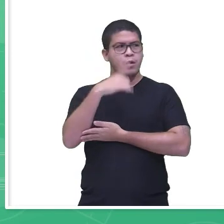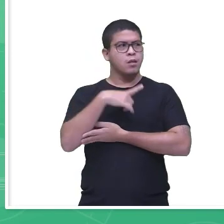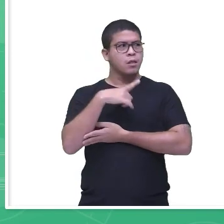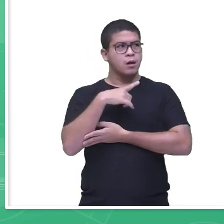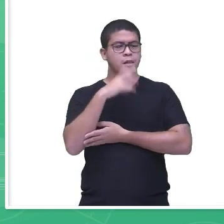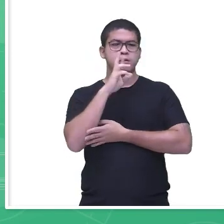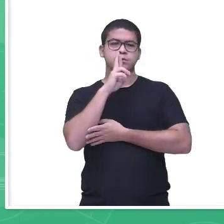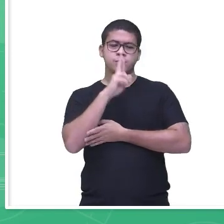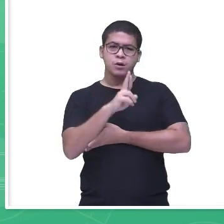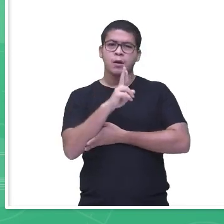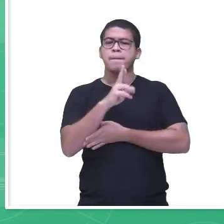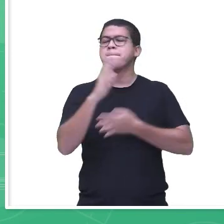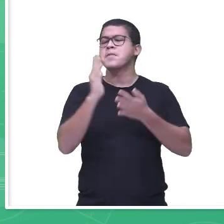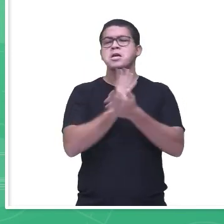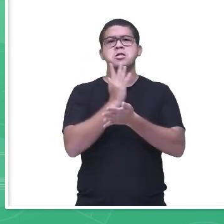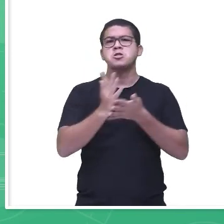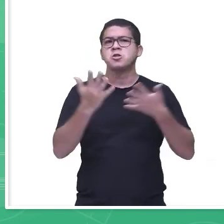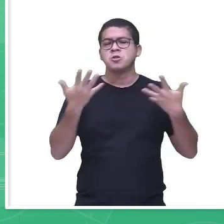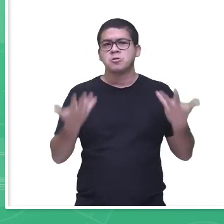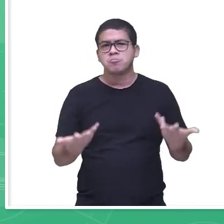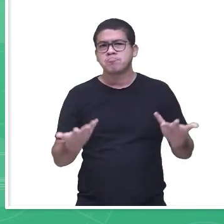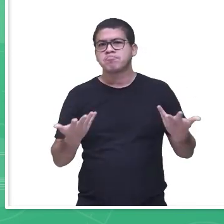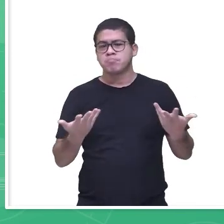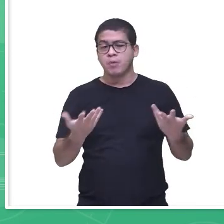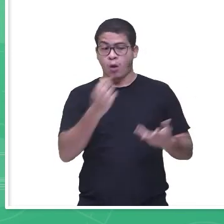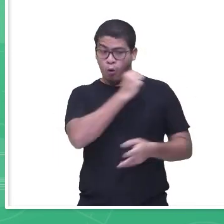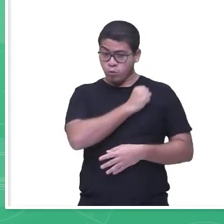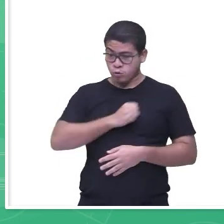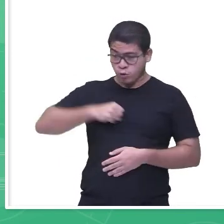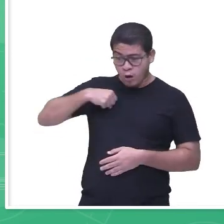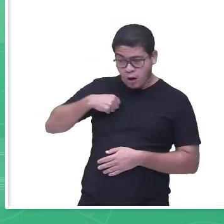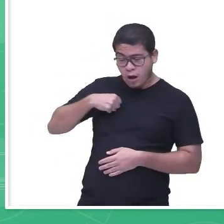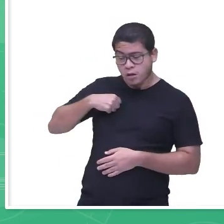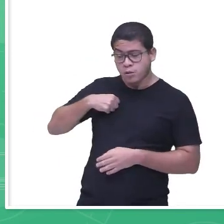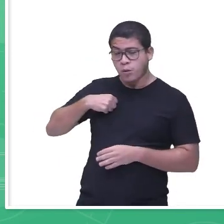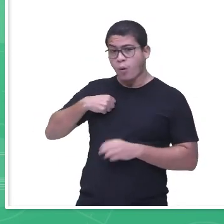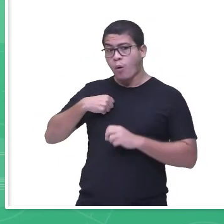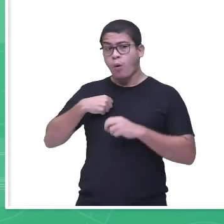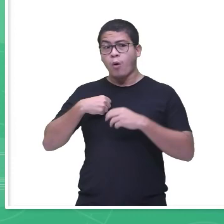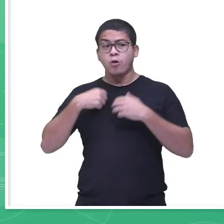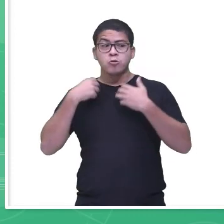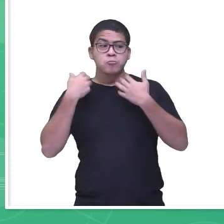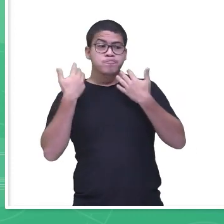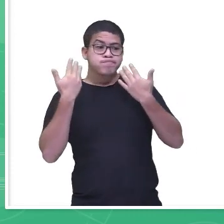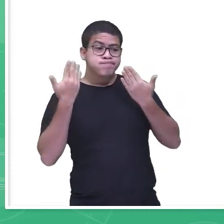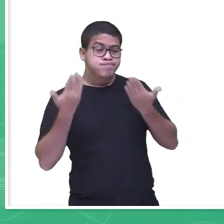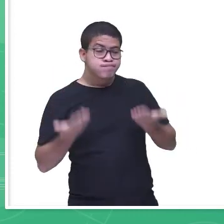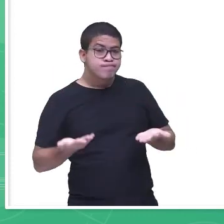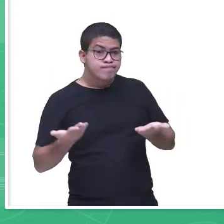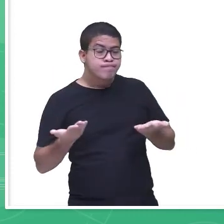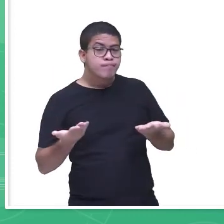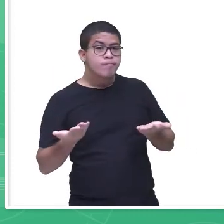hoje? Aquele método socrático ou aquele método